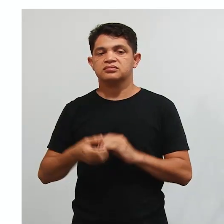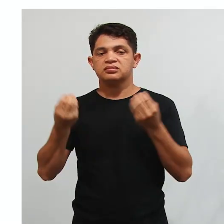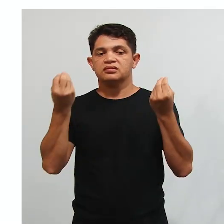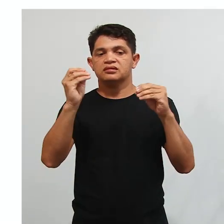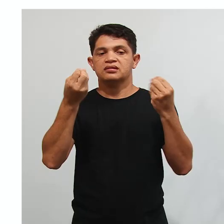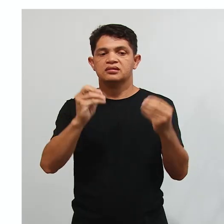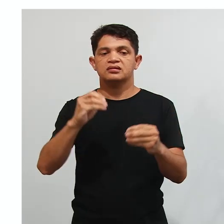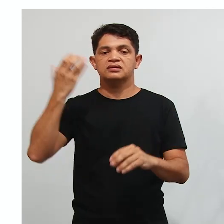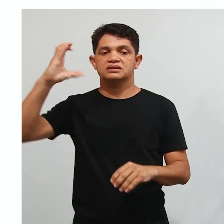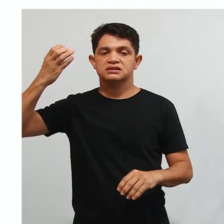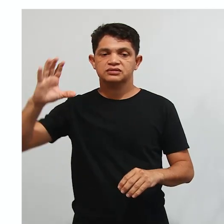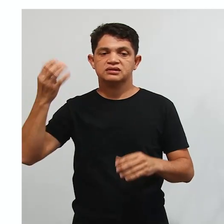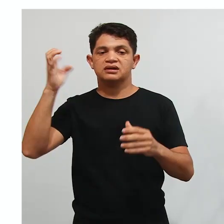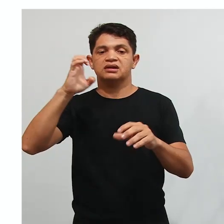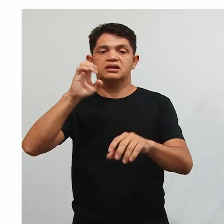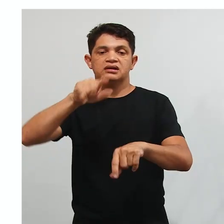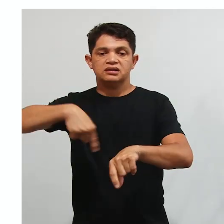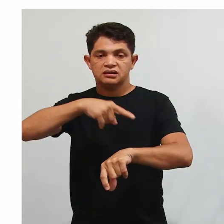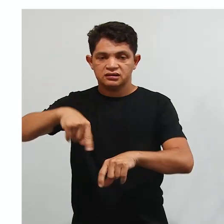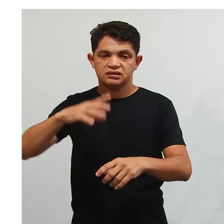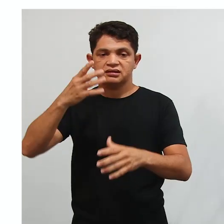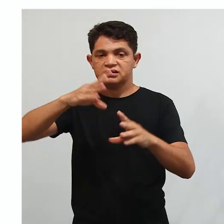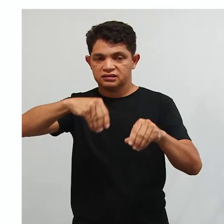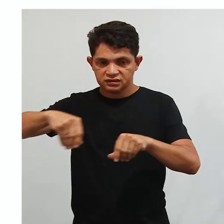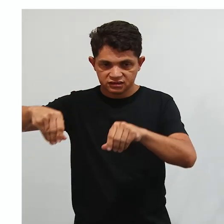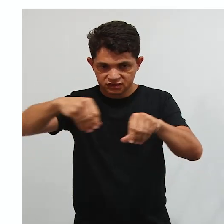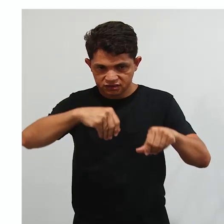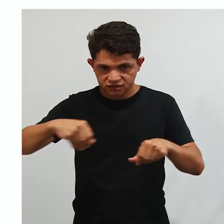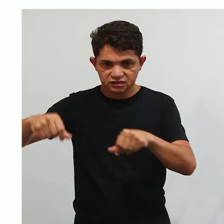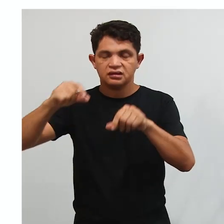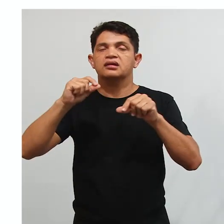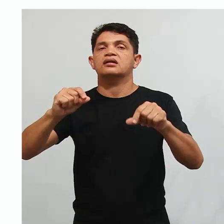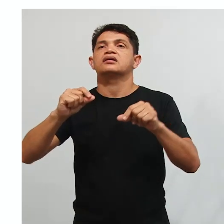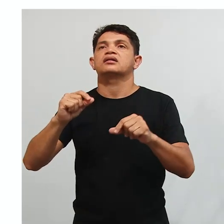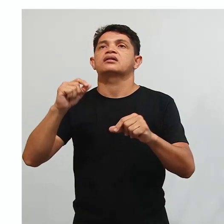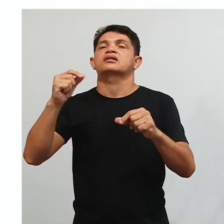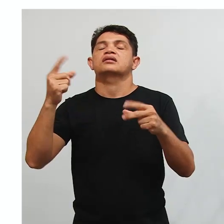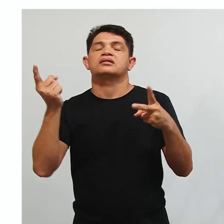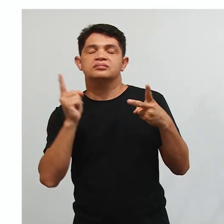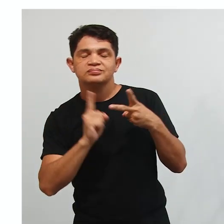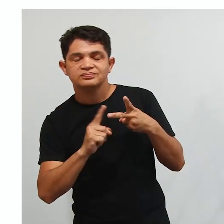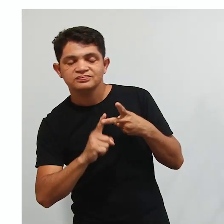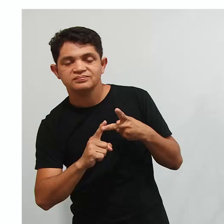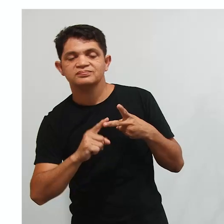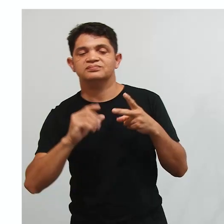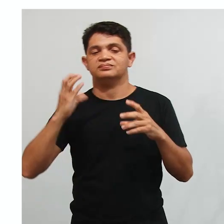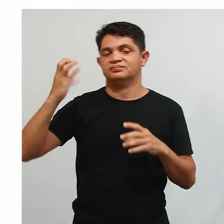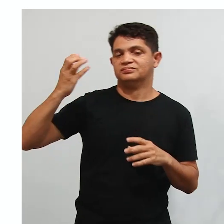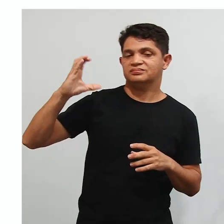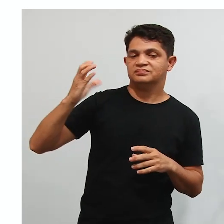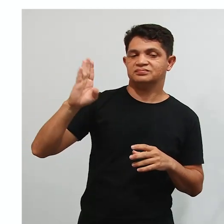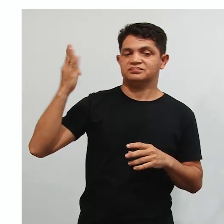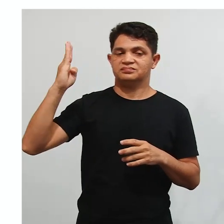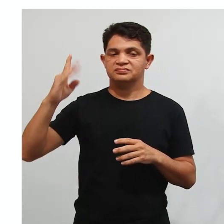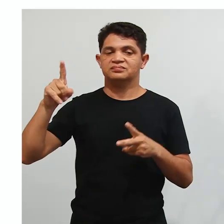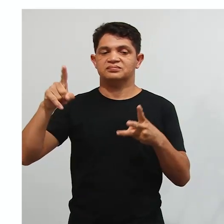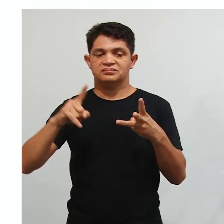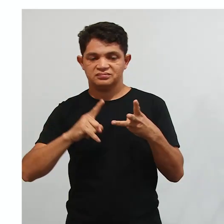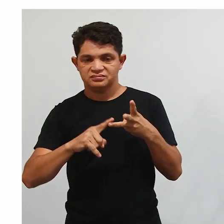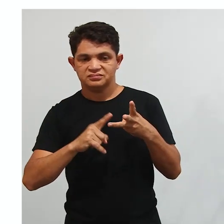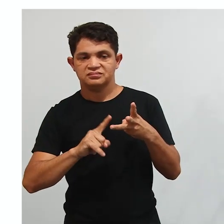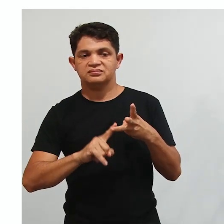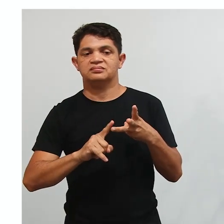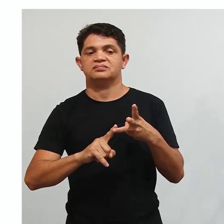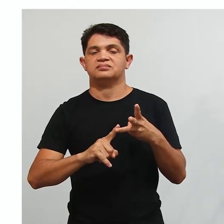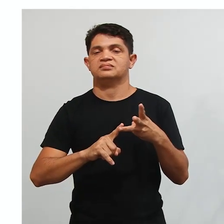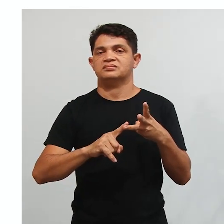Nacional de Desenvolvimento científico e tecnológico então ele classifica H que existem as ciências exatas e da